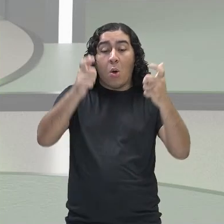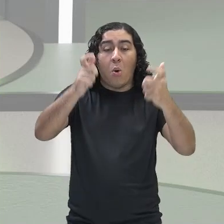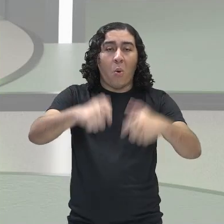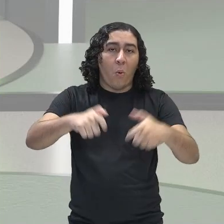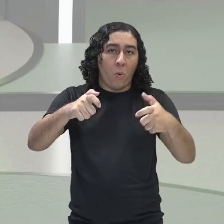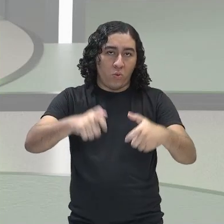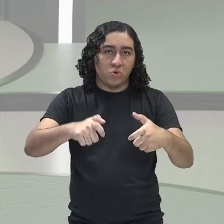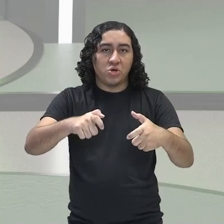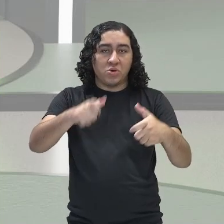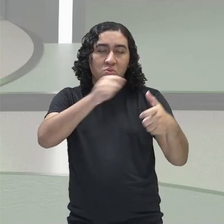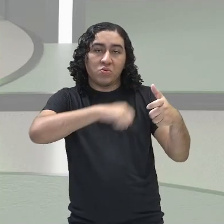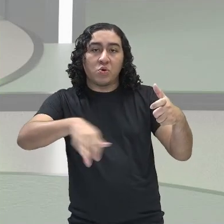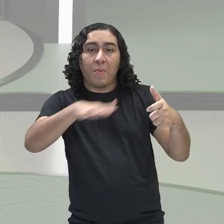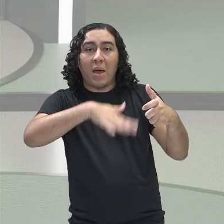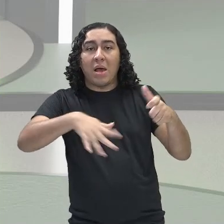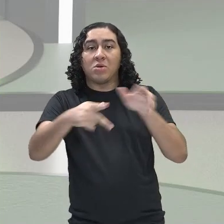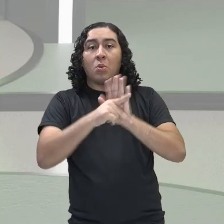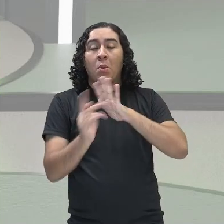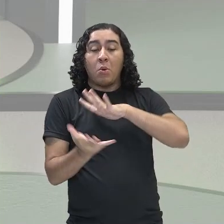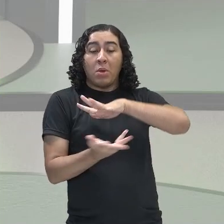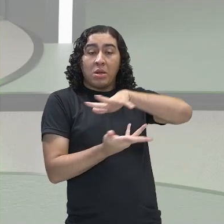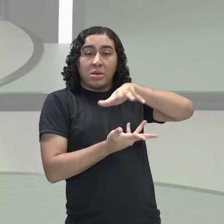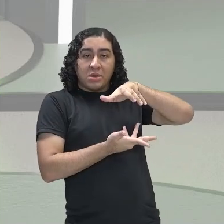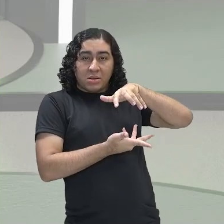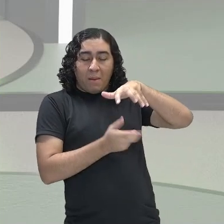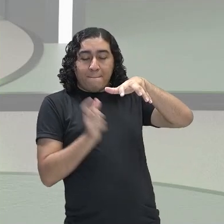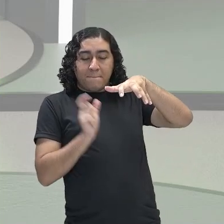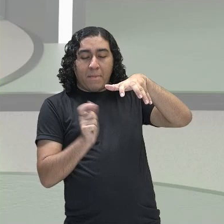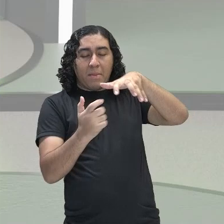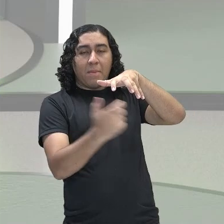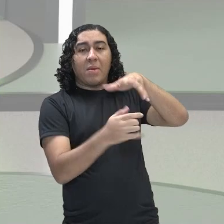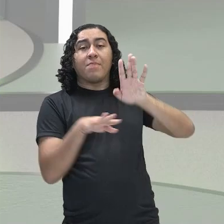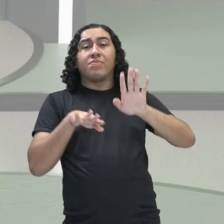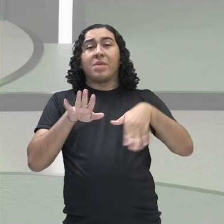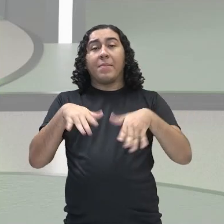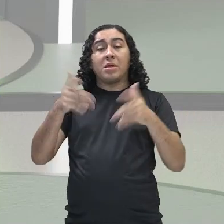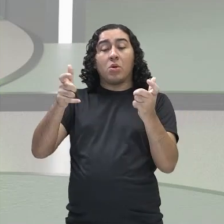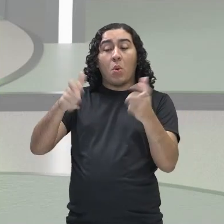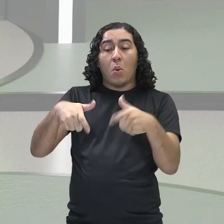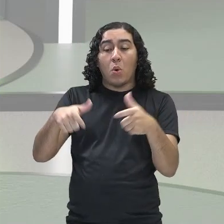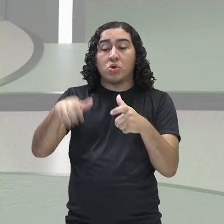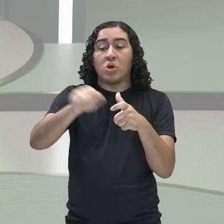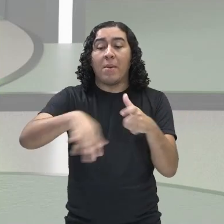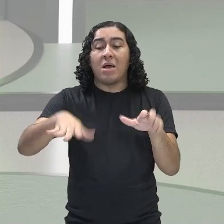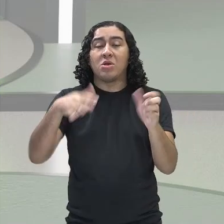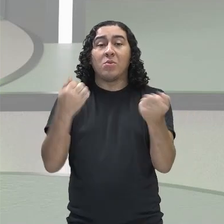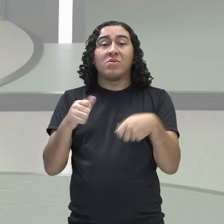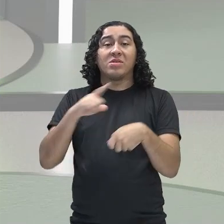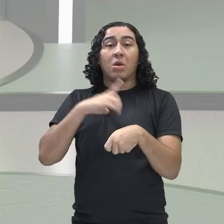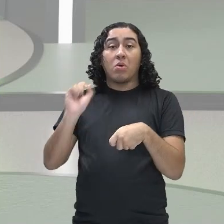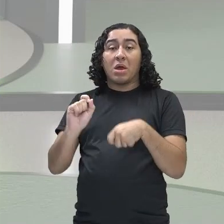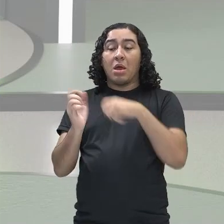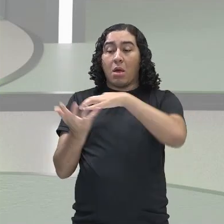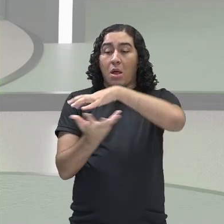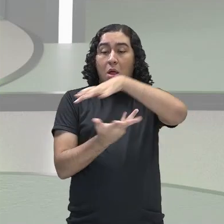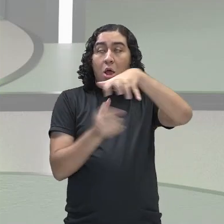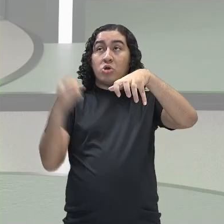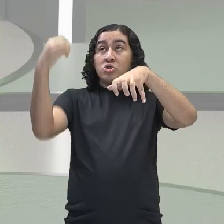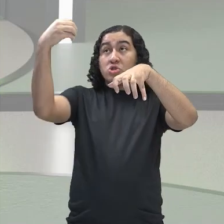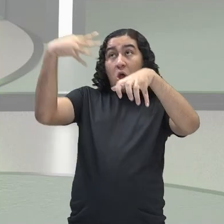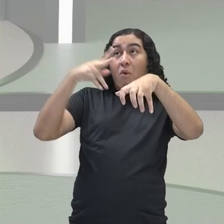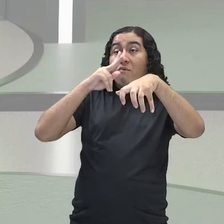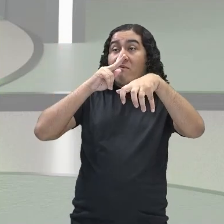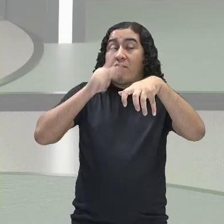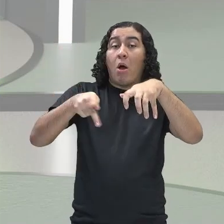daquela região no planeta, Então, dependendo da localização, pode ocorrer uma incidência maior do Sol ou